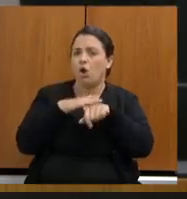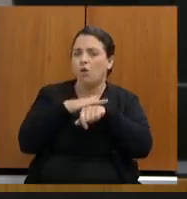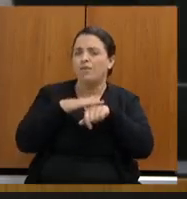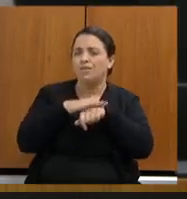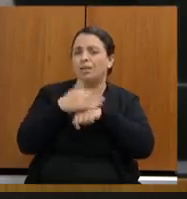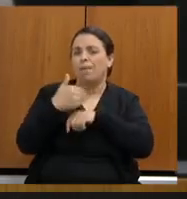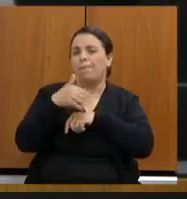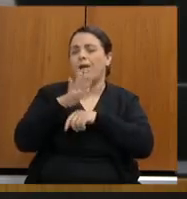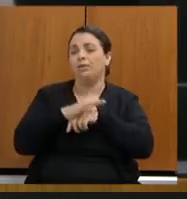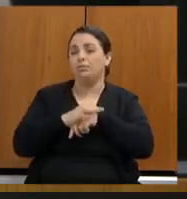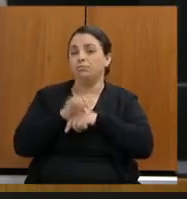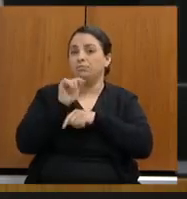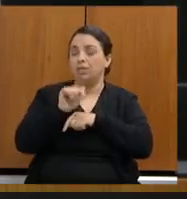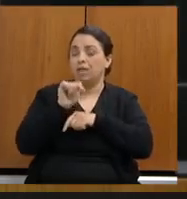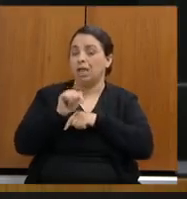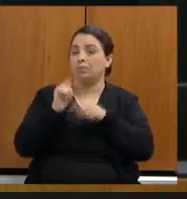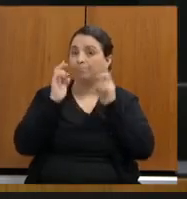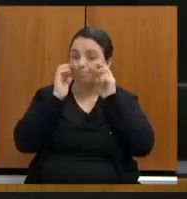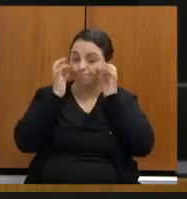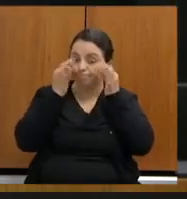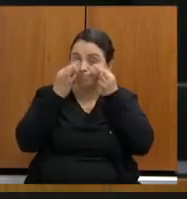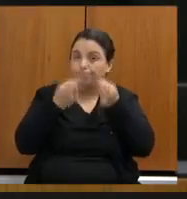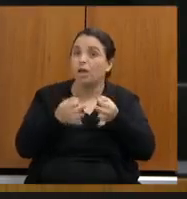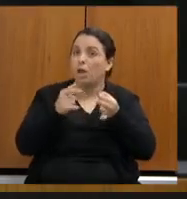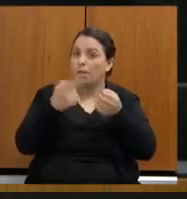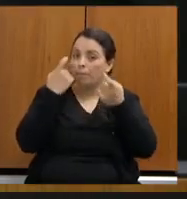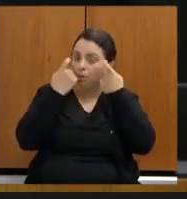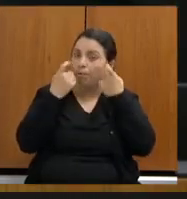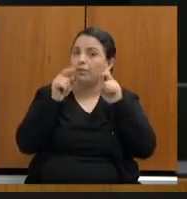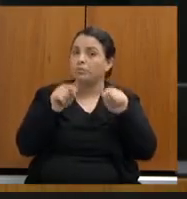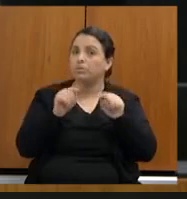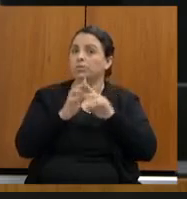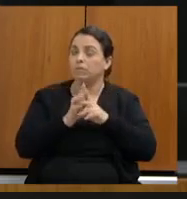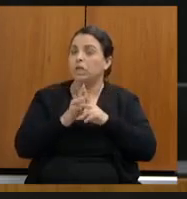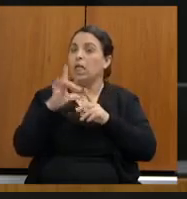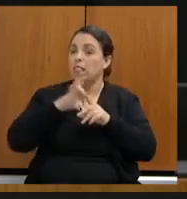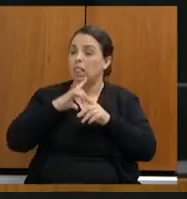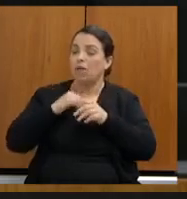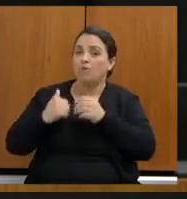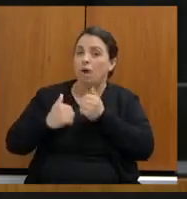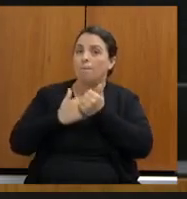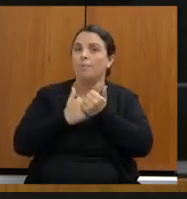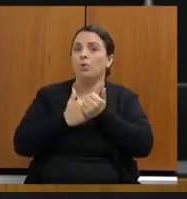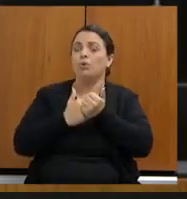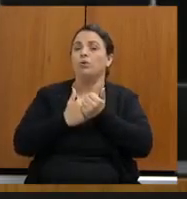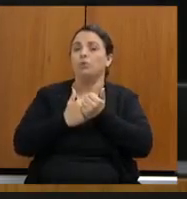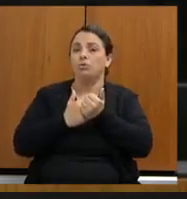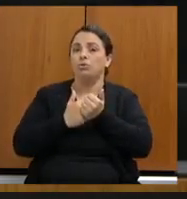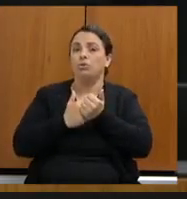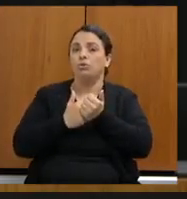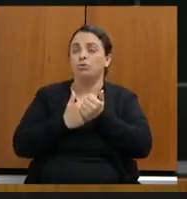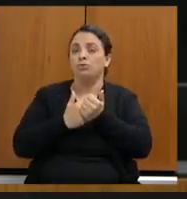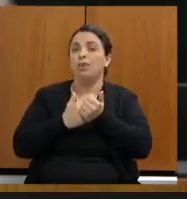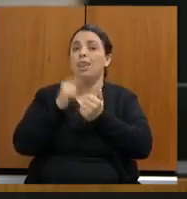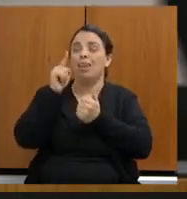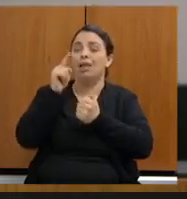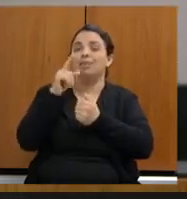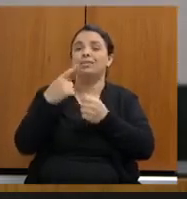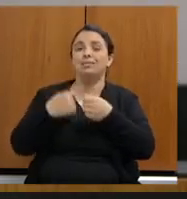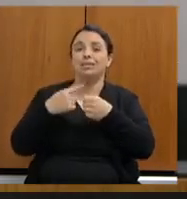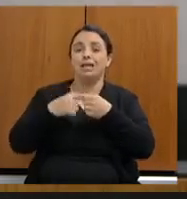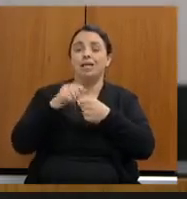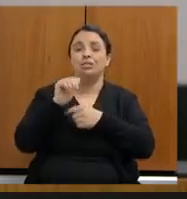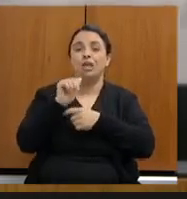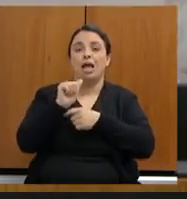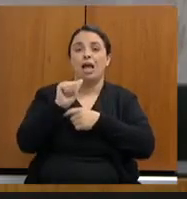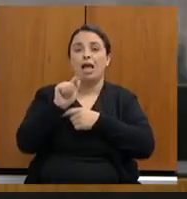preocupação nós tivemos aqui um apoio Deputado João Leite no apoio Pontual lá em Águas formosa